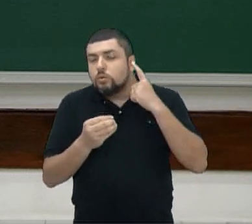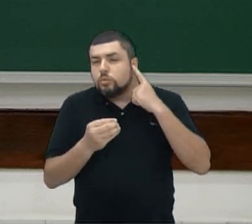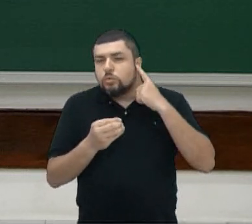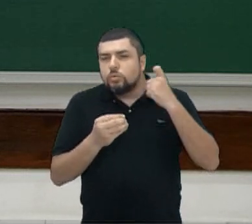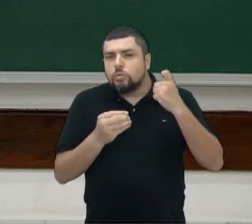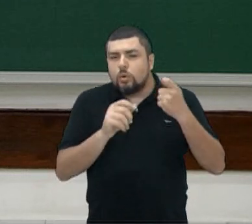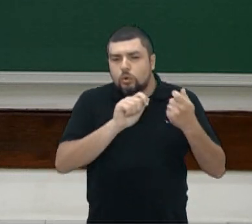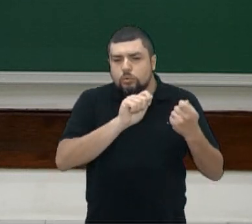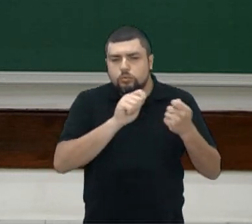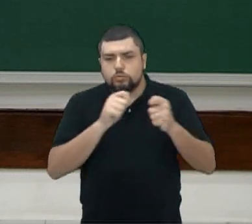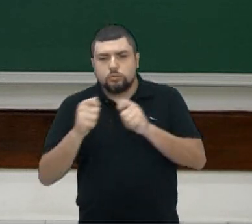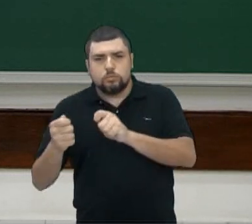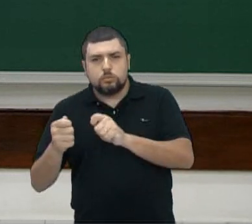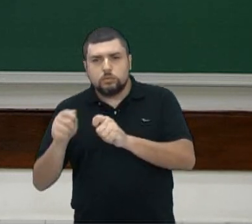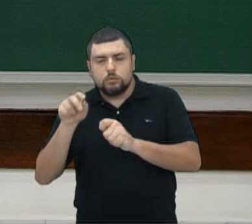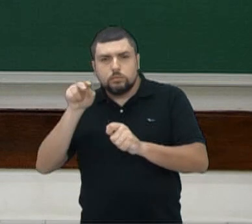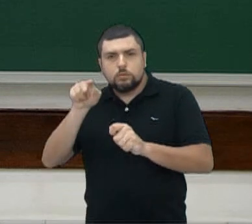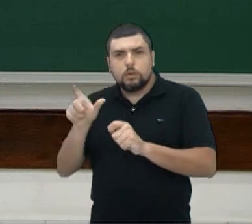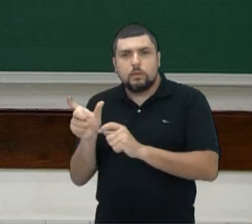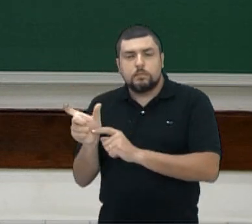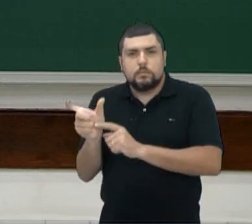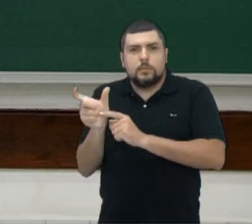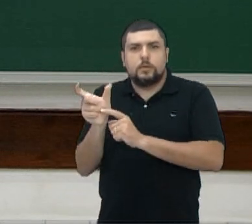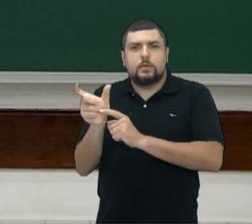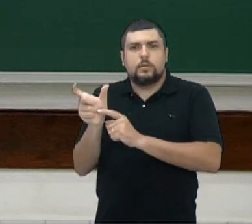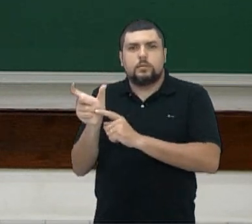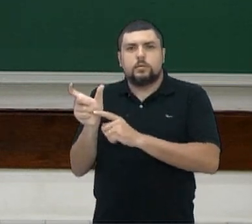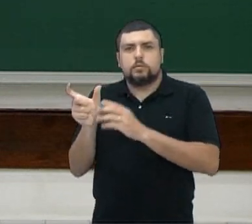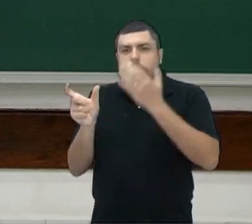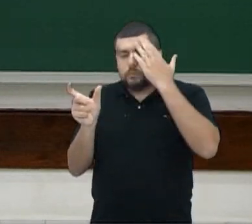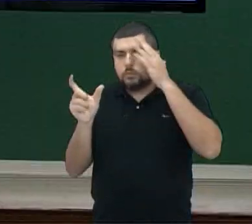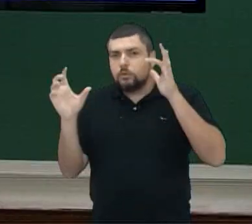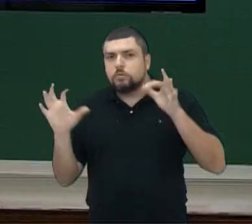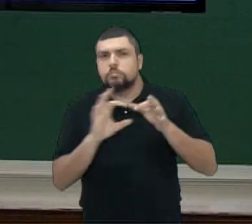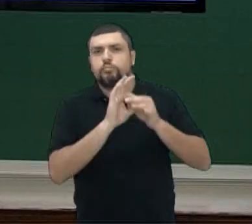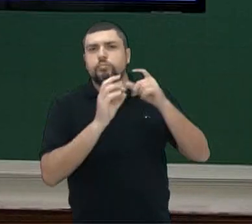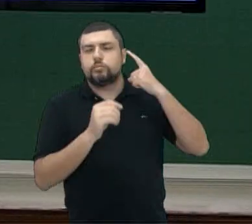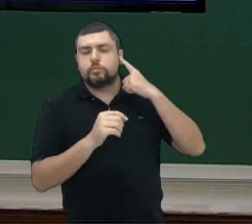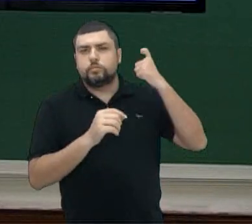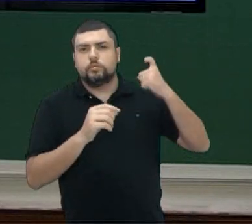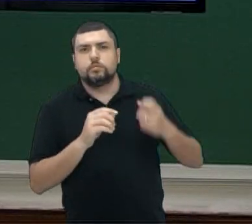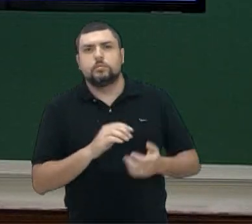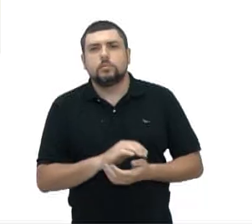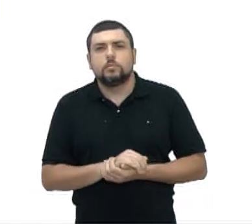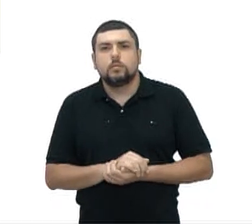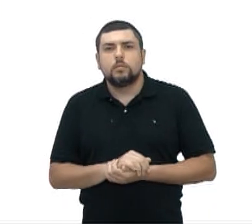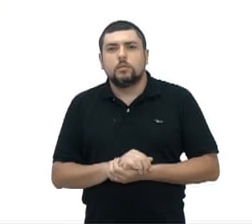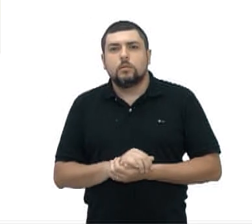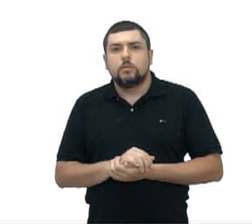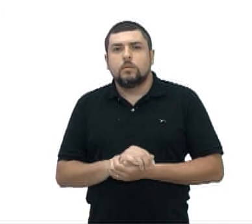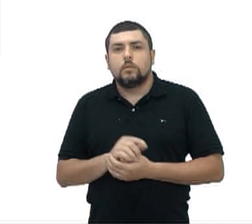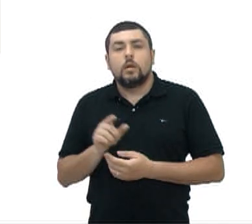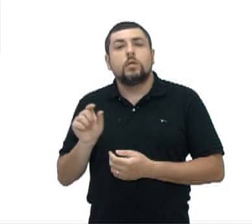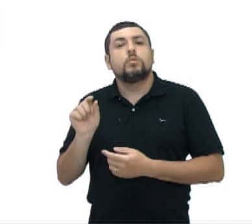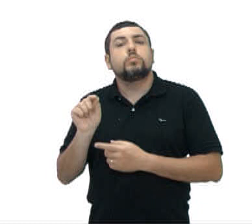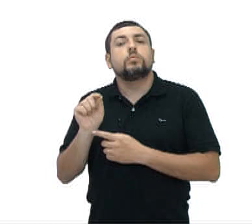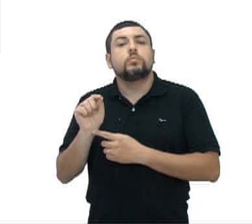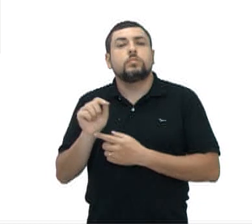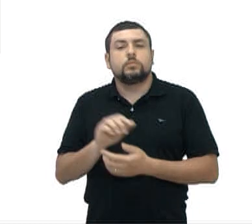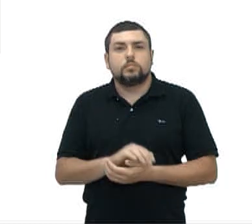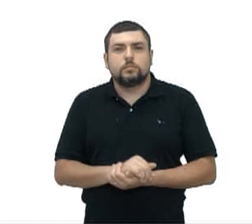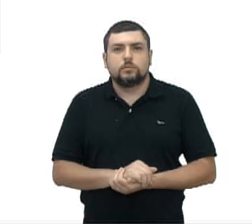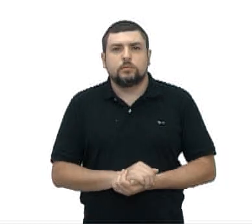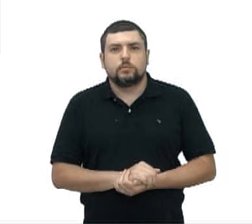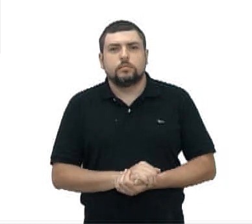sons nas histórias em quadrinhos, beleza? E o que ela sugere? That Garfield is jumping